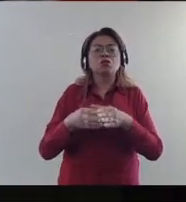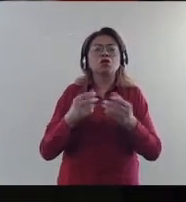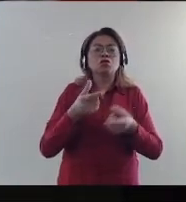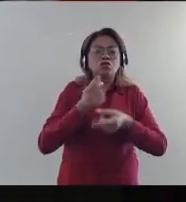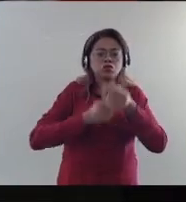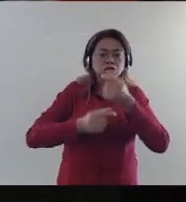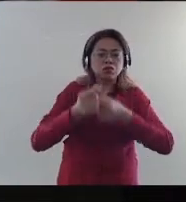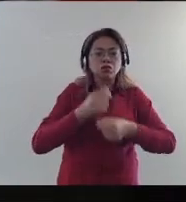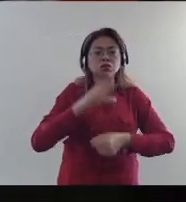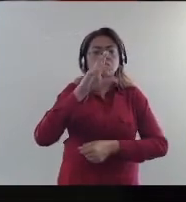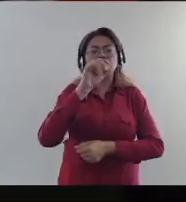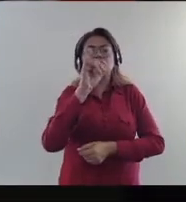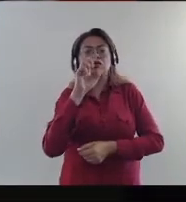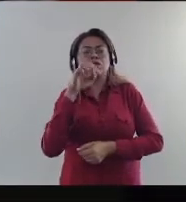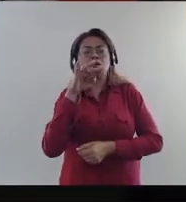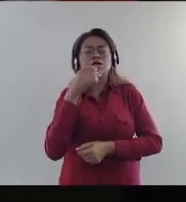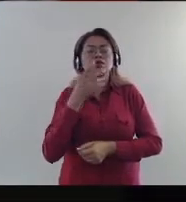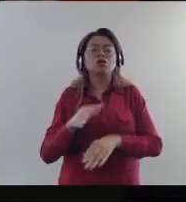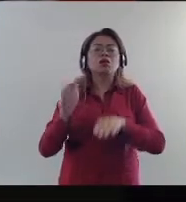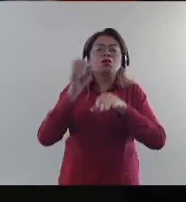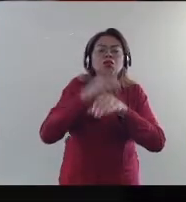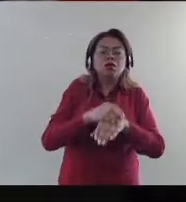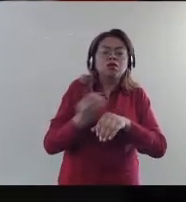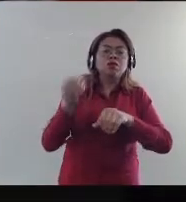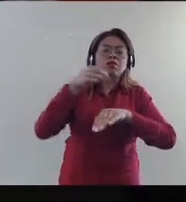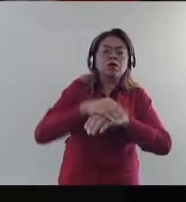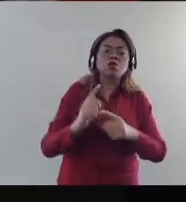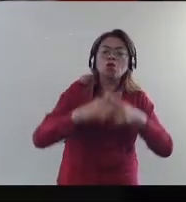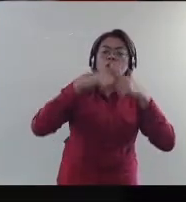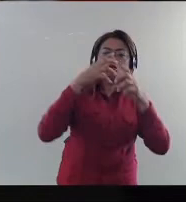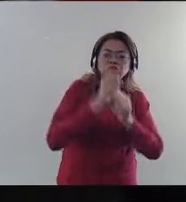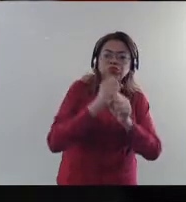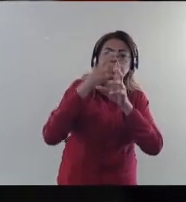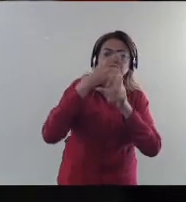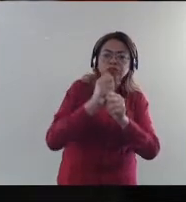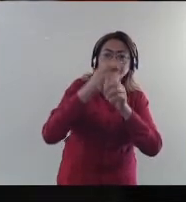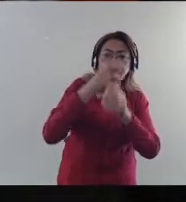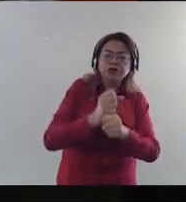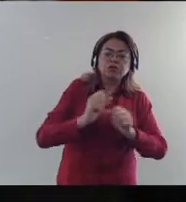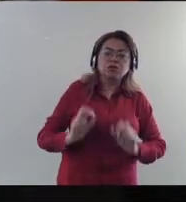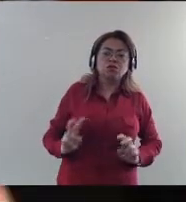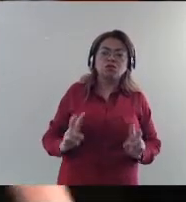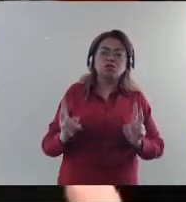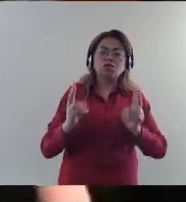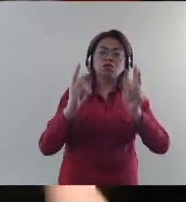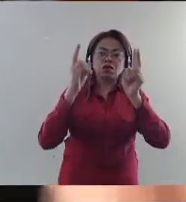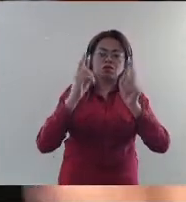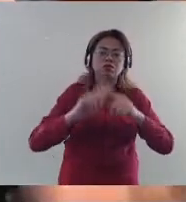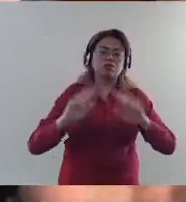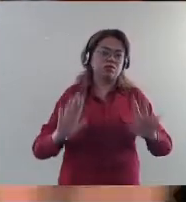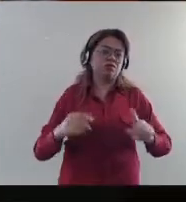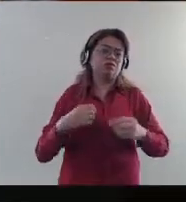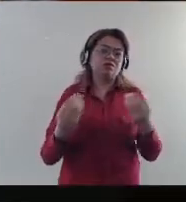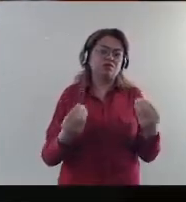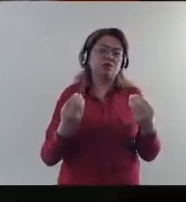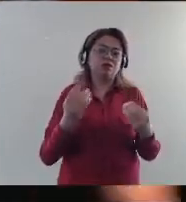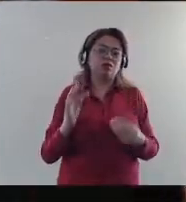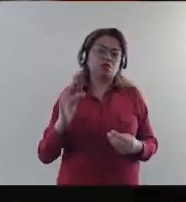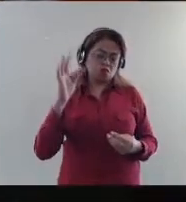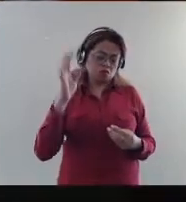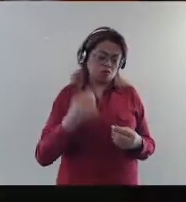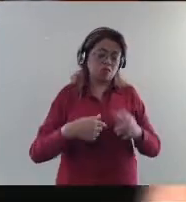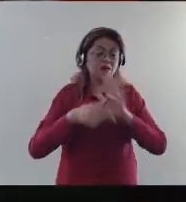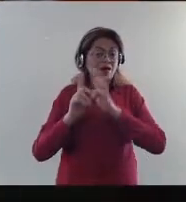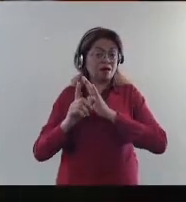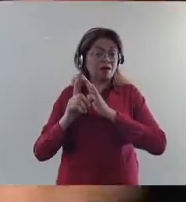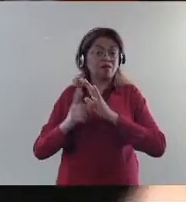cliente, como agregador de valor e não mais como que as pessoas chamavam de mal necessário, né? O jurídico, o advogado era o